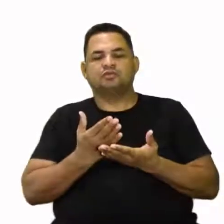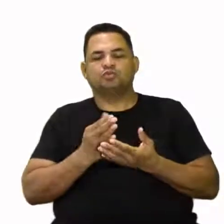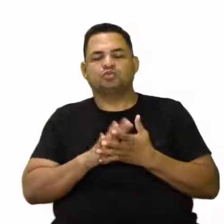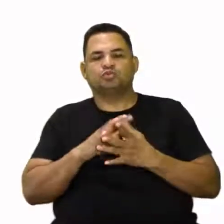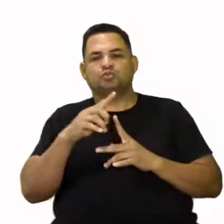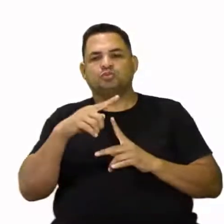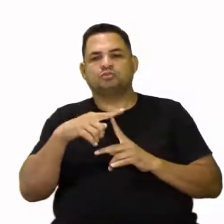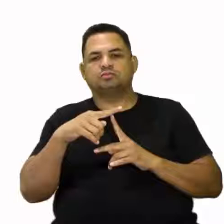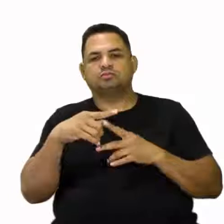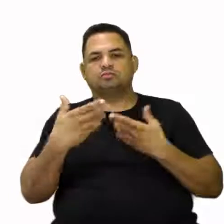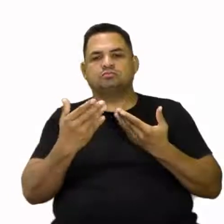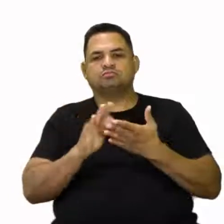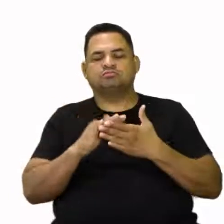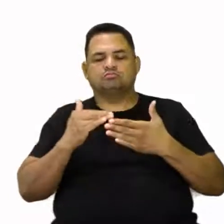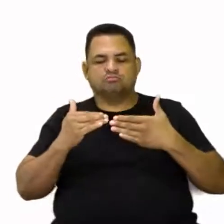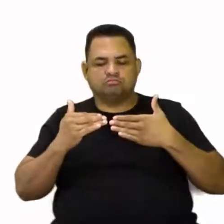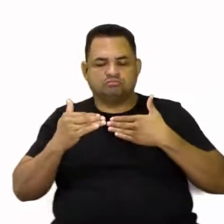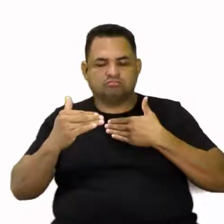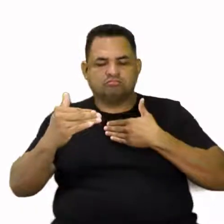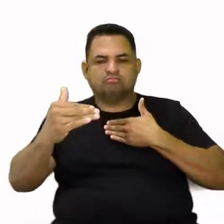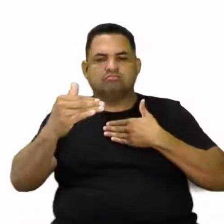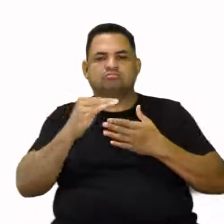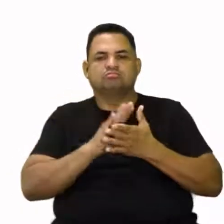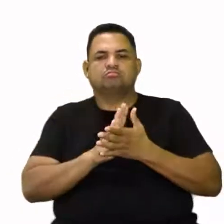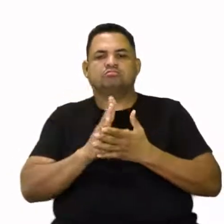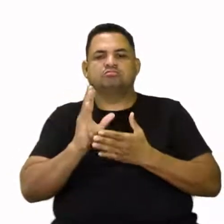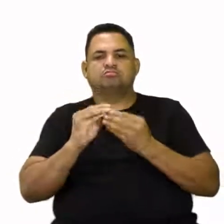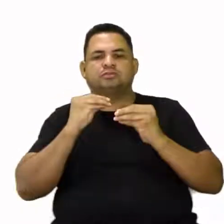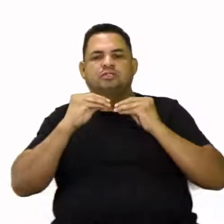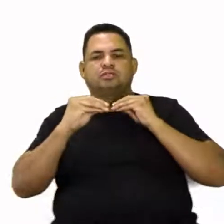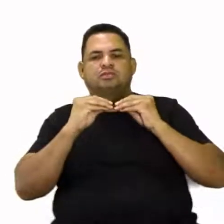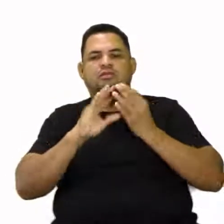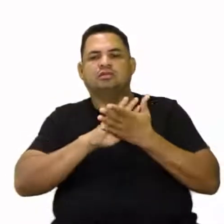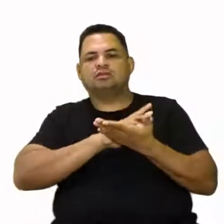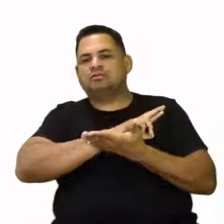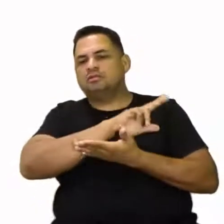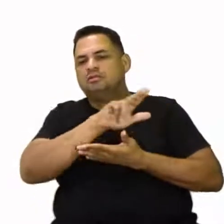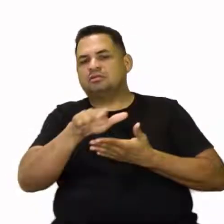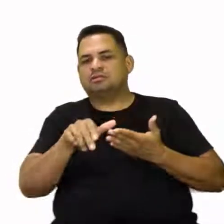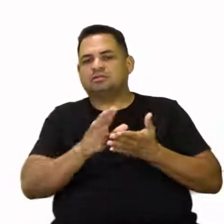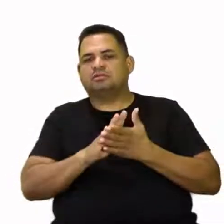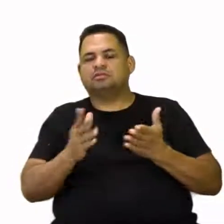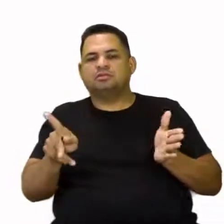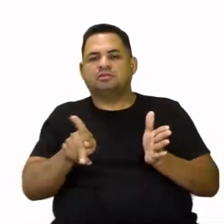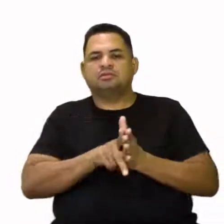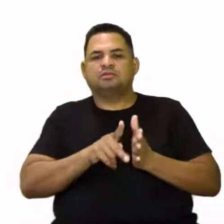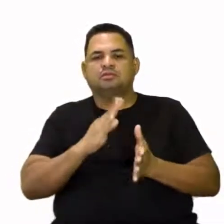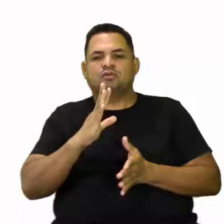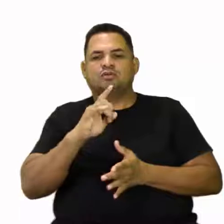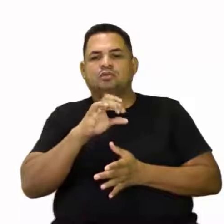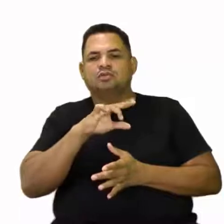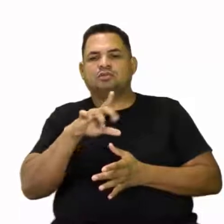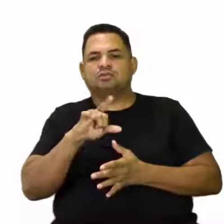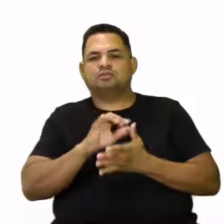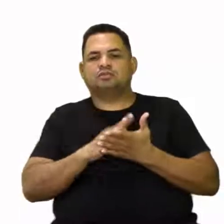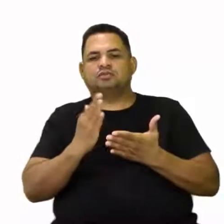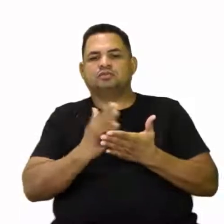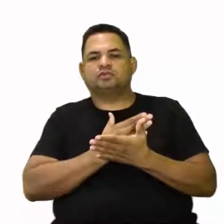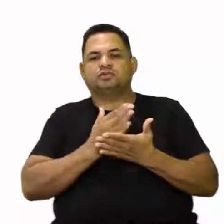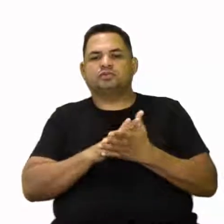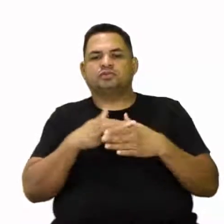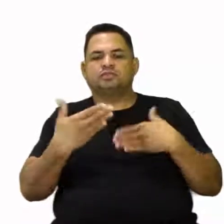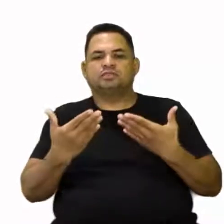ao decorrer, ao longo da novela, ele é muito variado. Segundo o próprio Cortázar, a obra, de